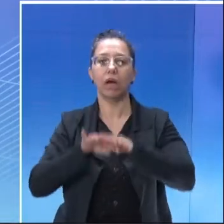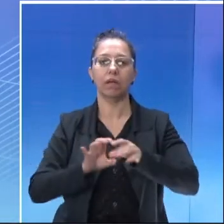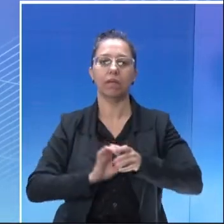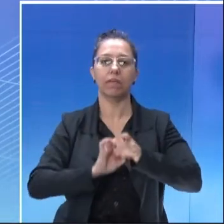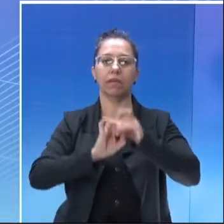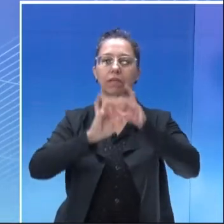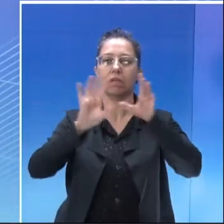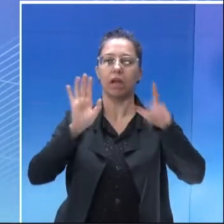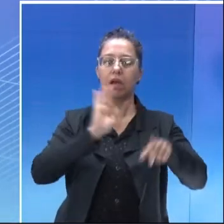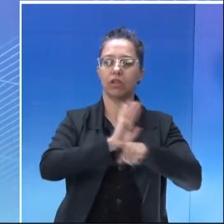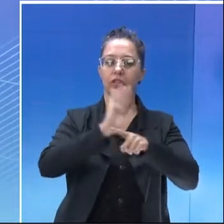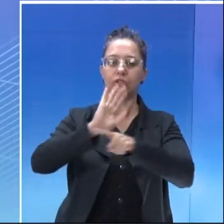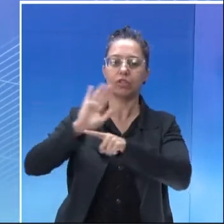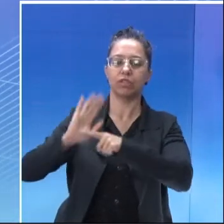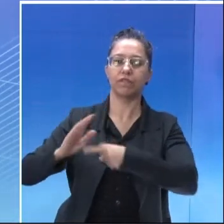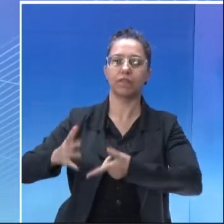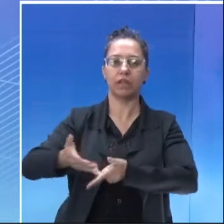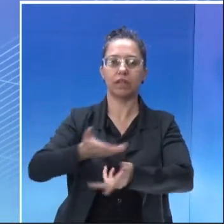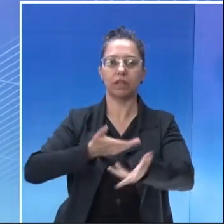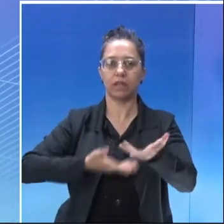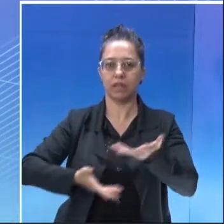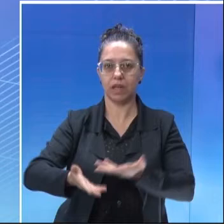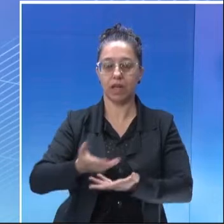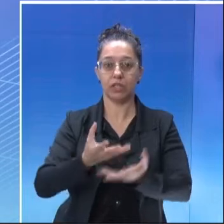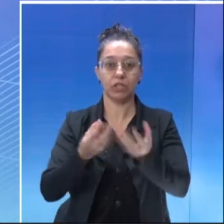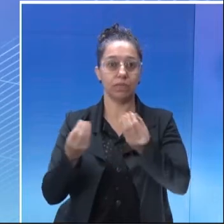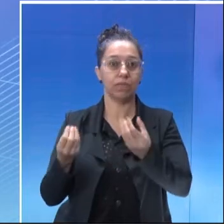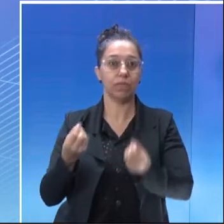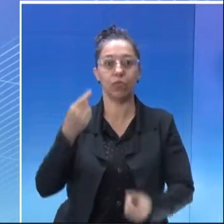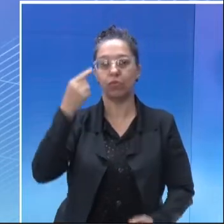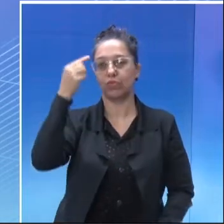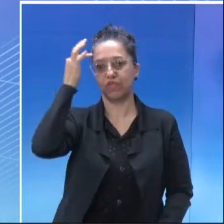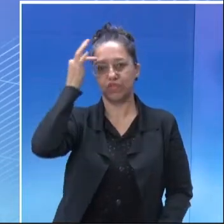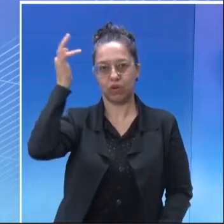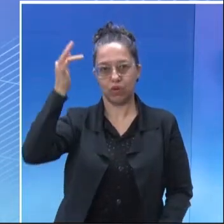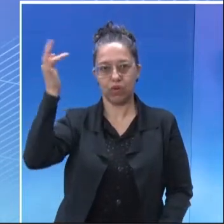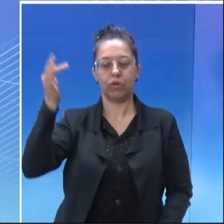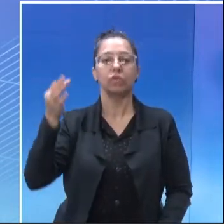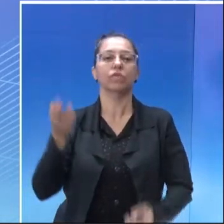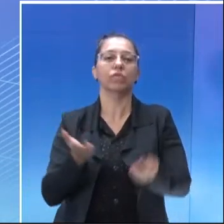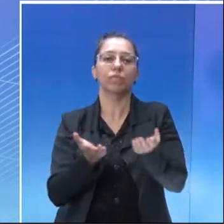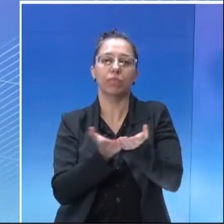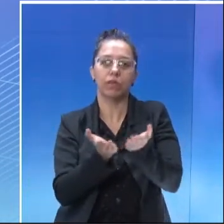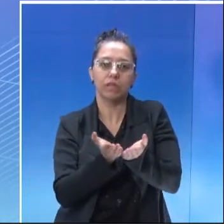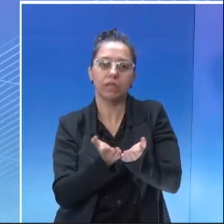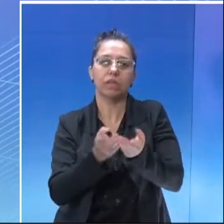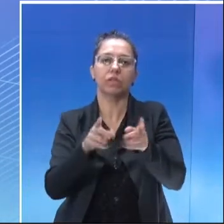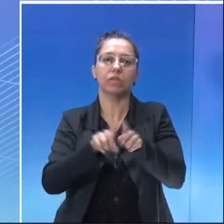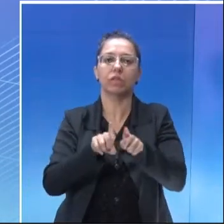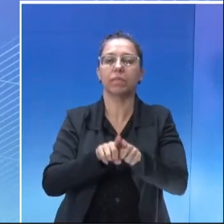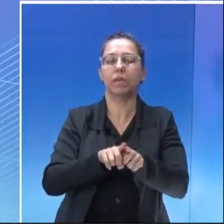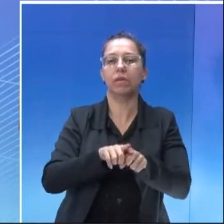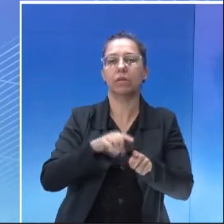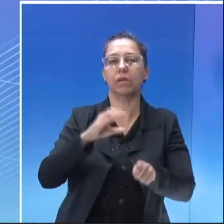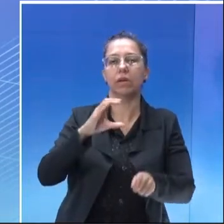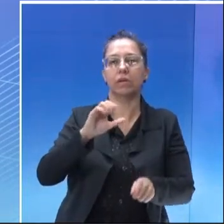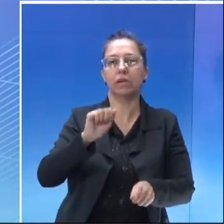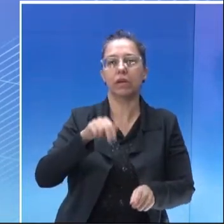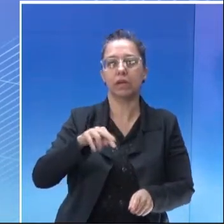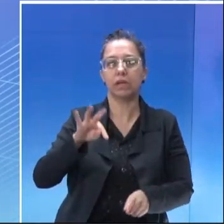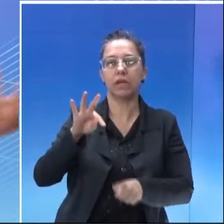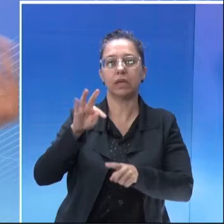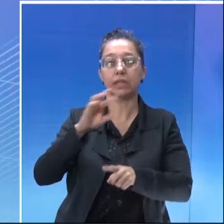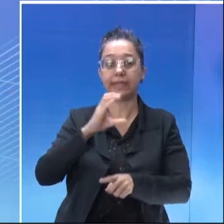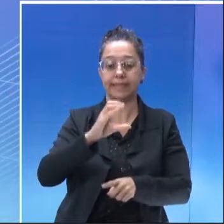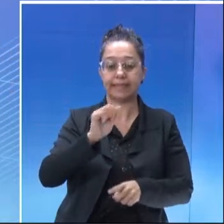igualdade, liberdade, fraternidade. Então nós vamos ter muitos filósofos da modernidade que vão ser protestantes e iluministas. Temos o Kant, e